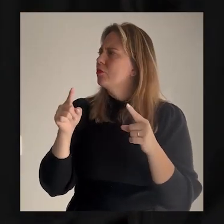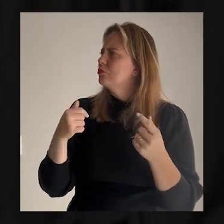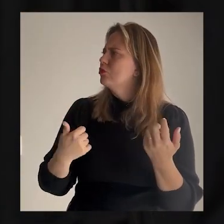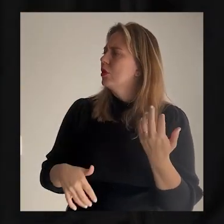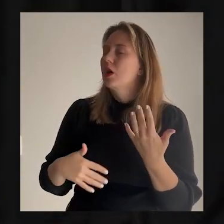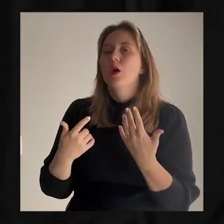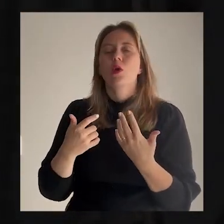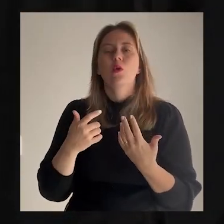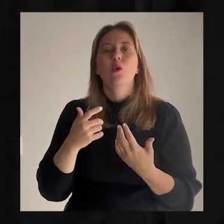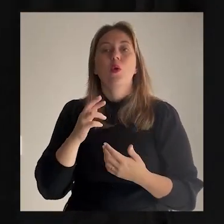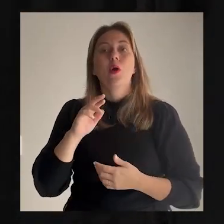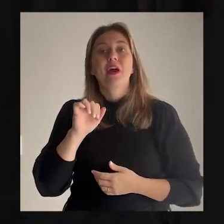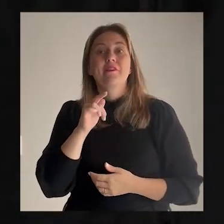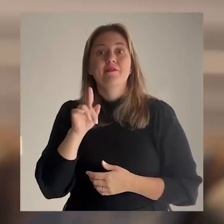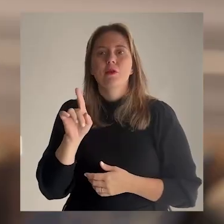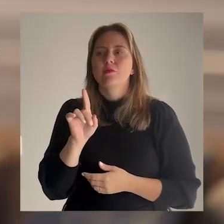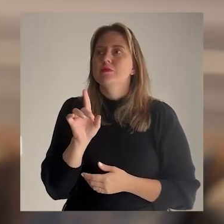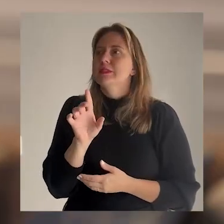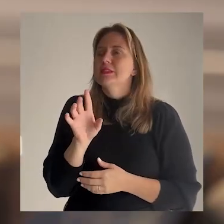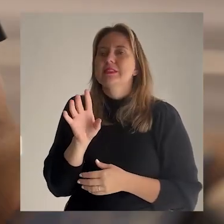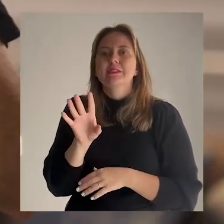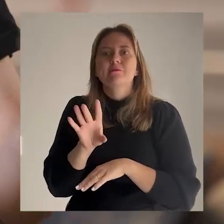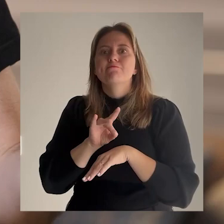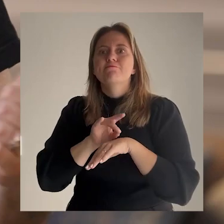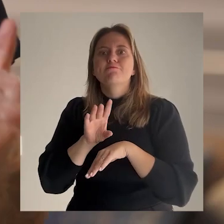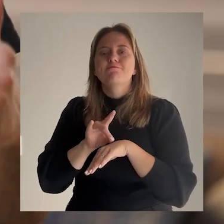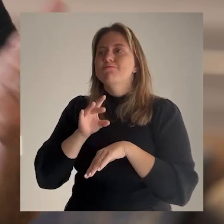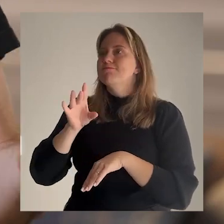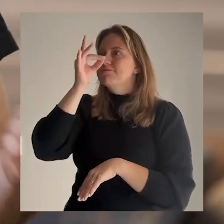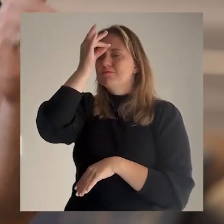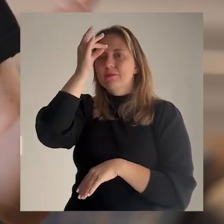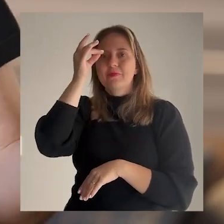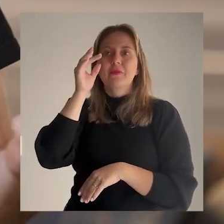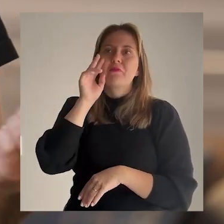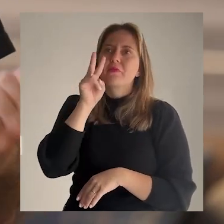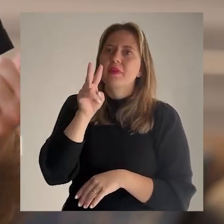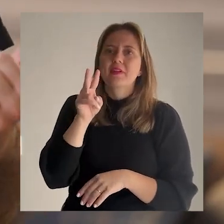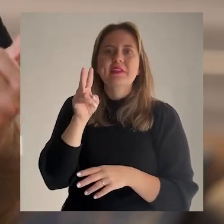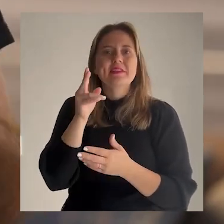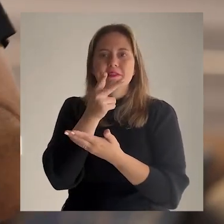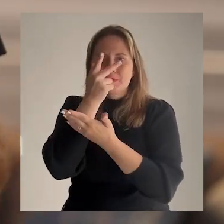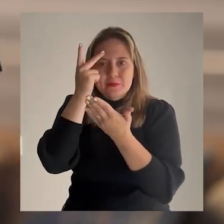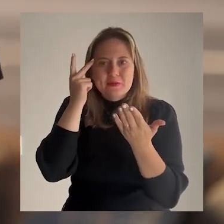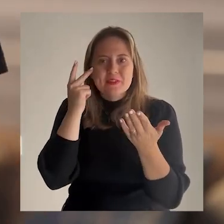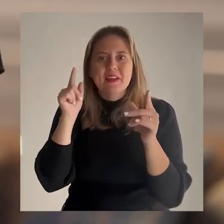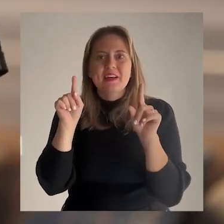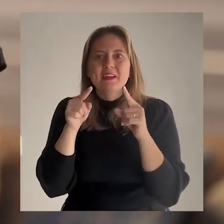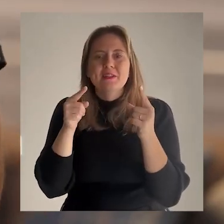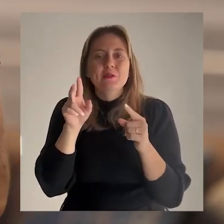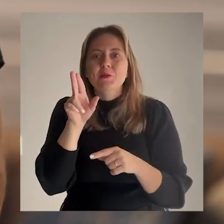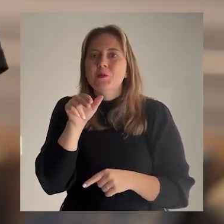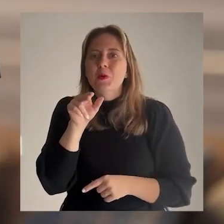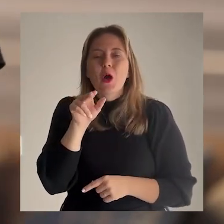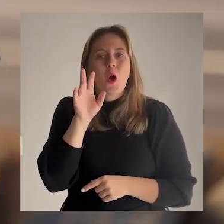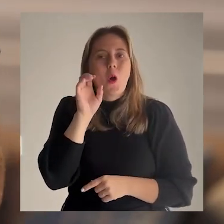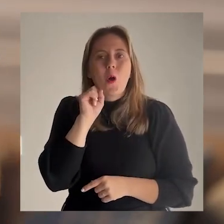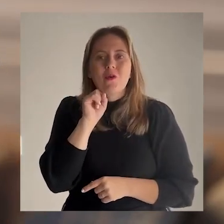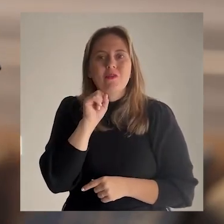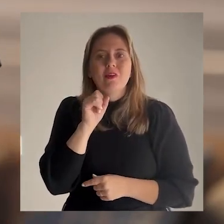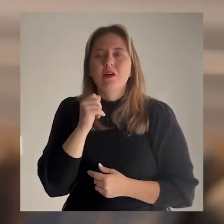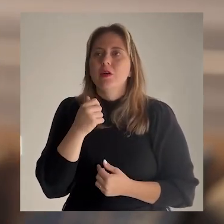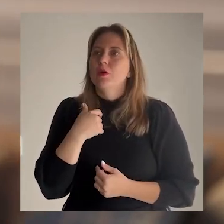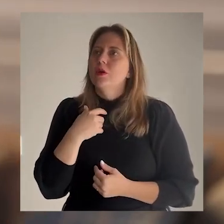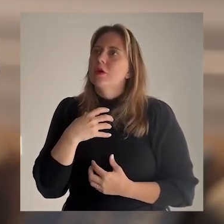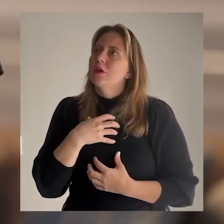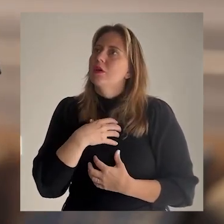O refrão, tá certo que era grudento. Só que vendo a galera cantando uma música que nunca tinha ouvido, isso, assim, eu tenho uma